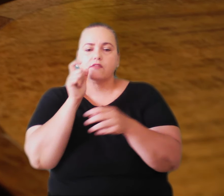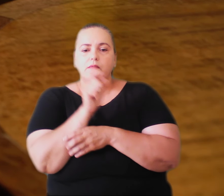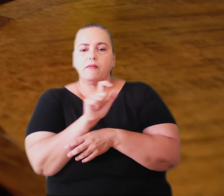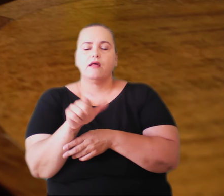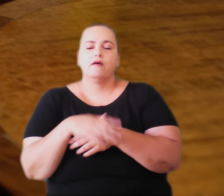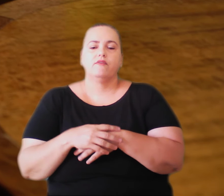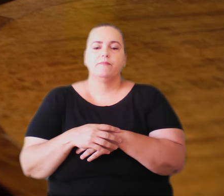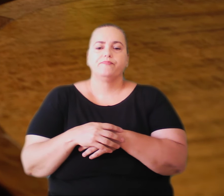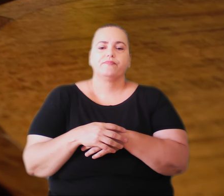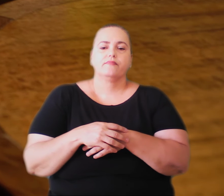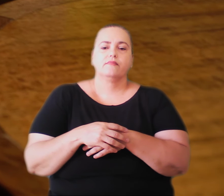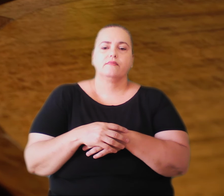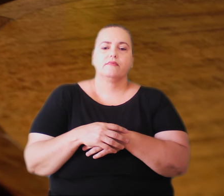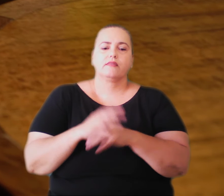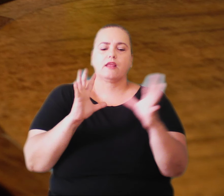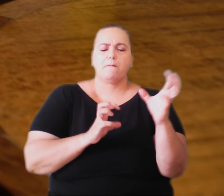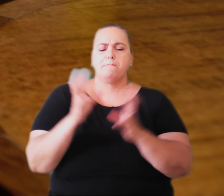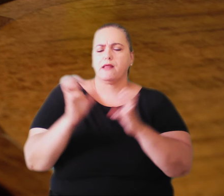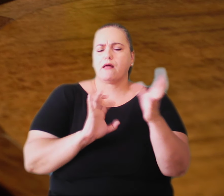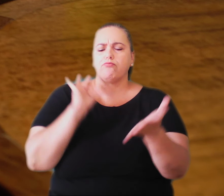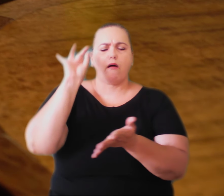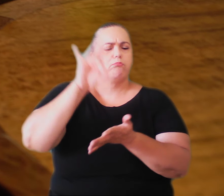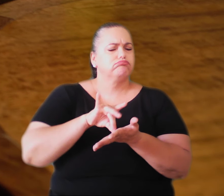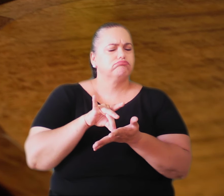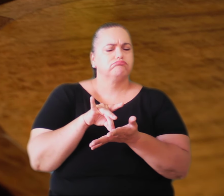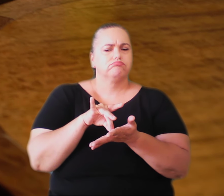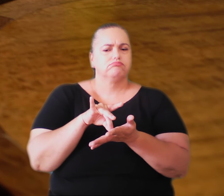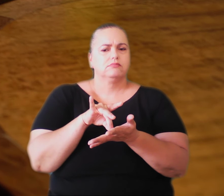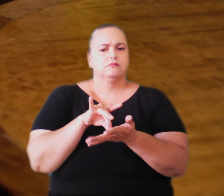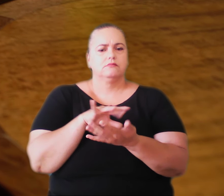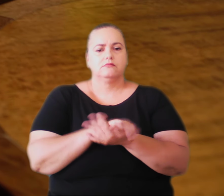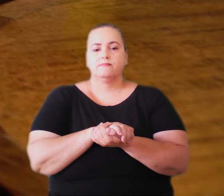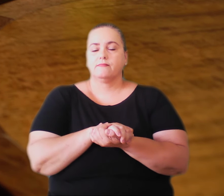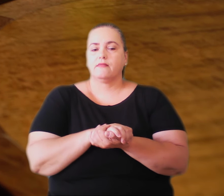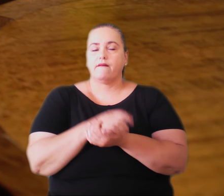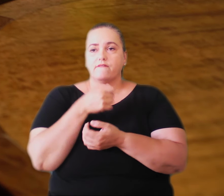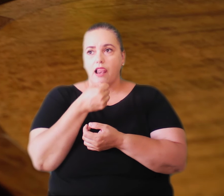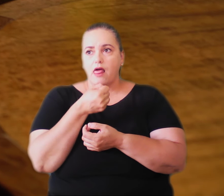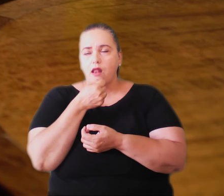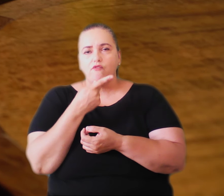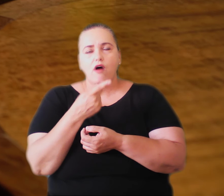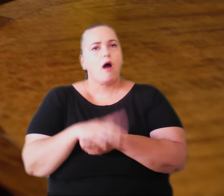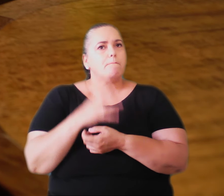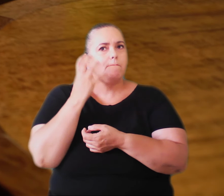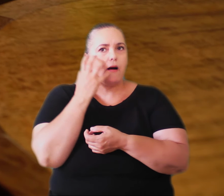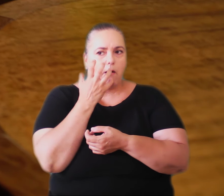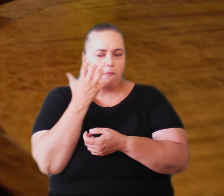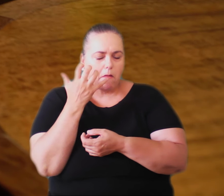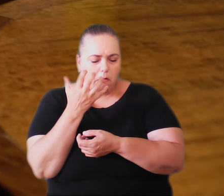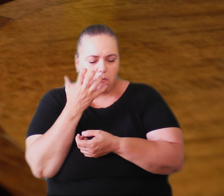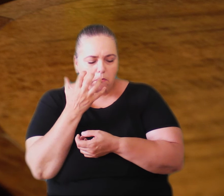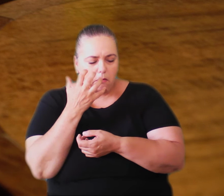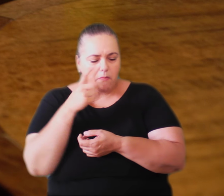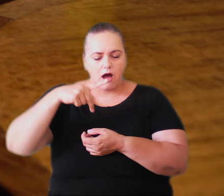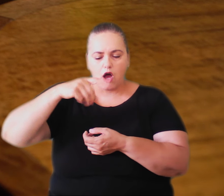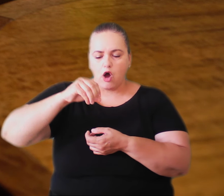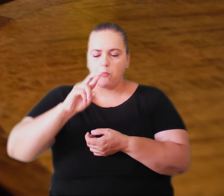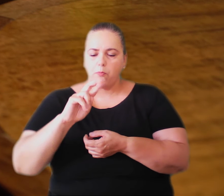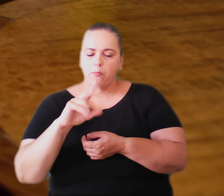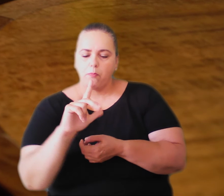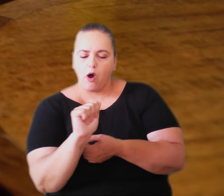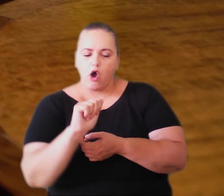Véia. Brigando pela autenticidade. Aí eu mandei um áudio para ele. Assim, assado. Aí ele disse, então,